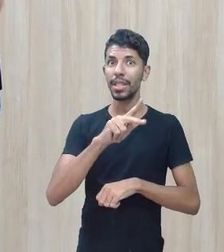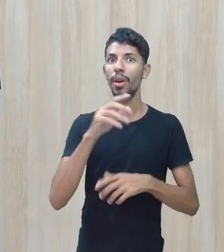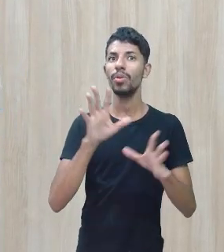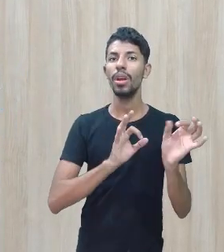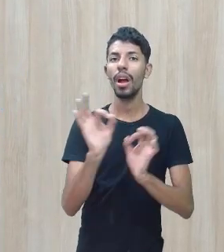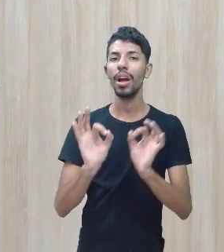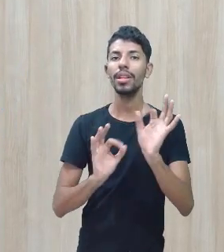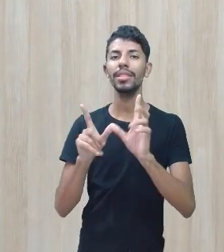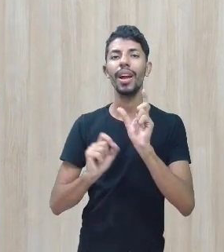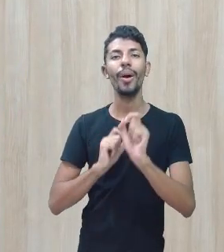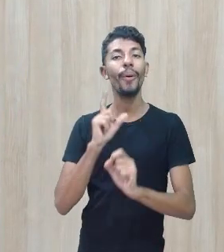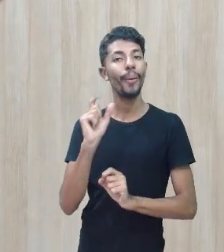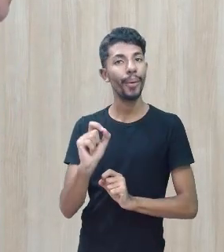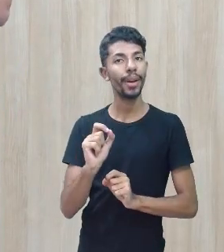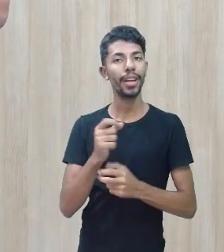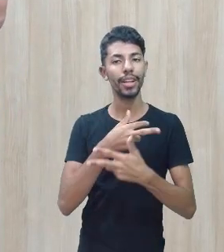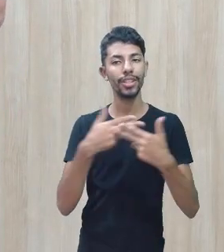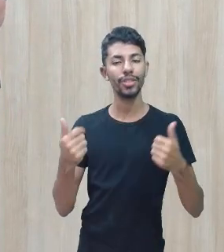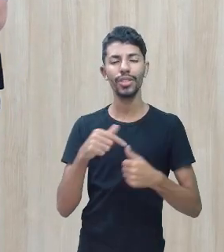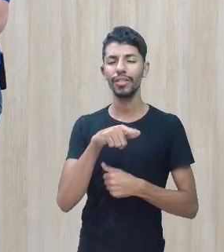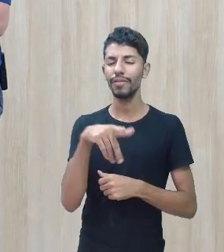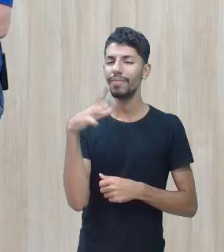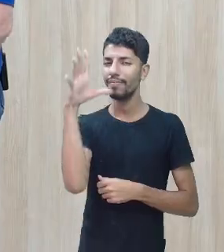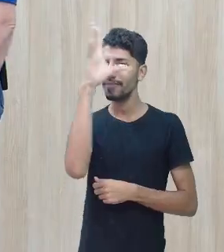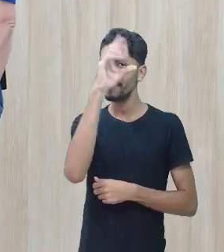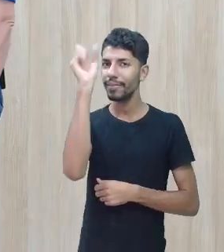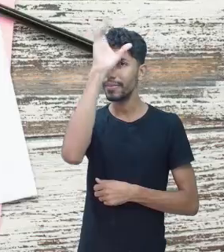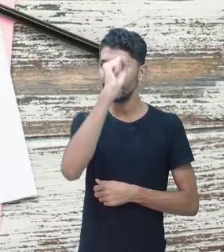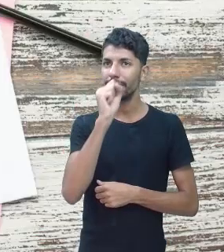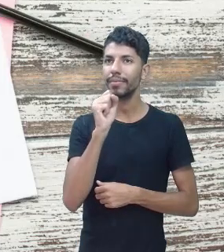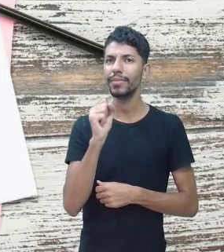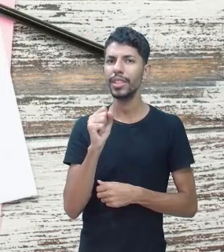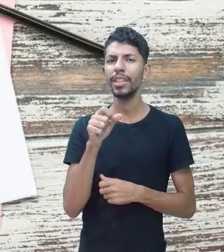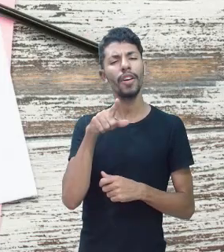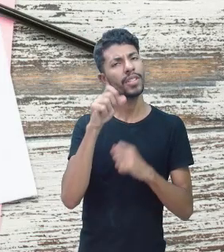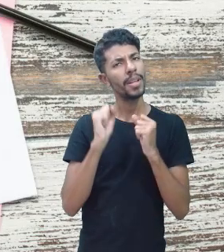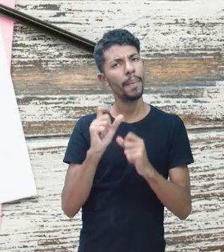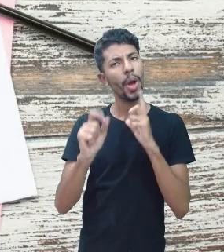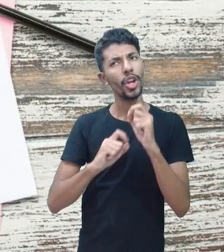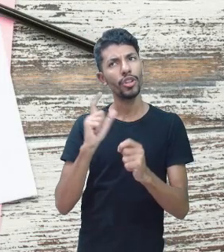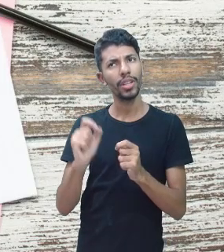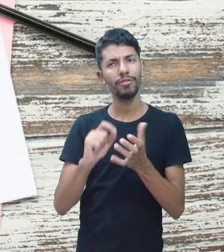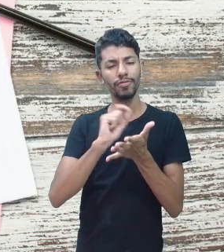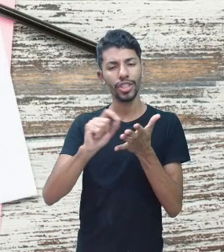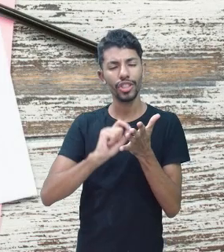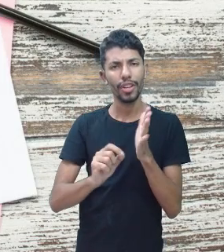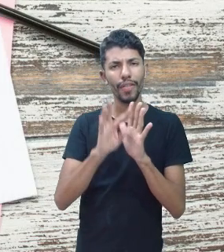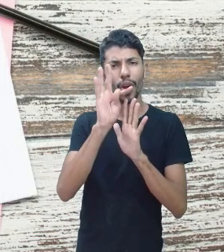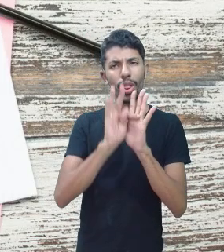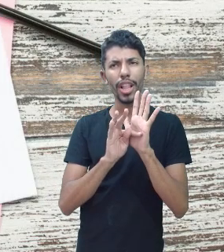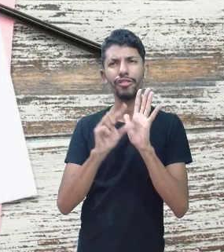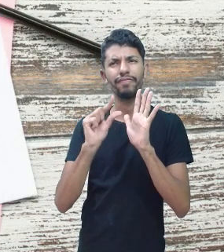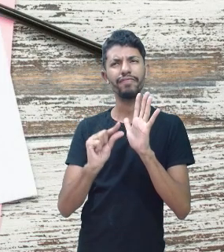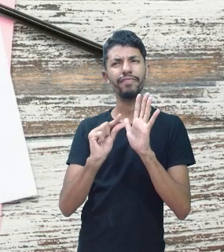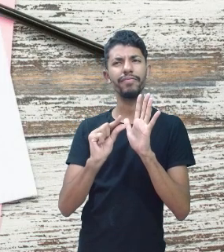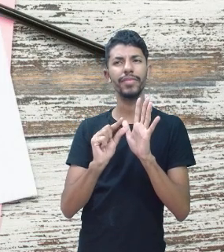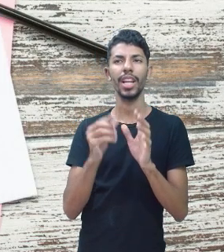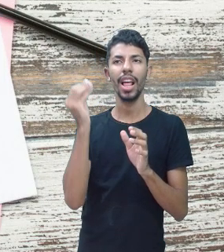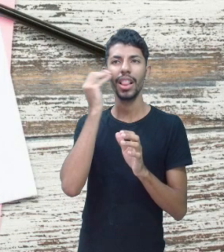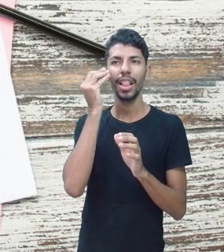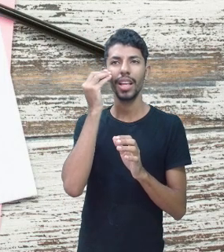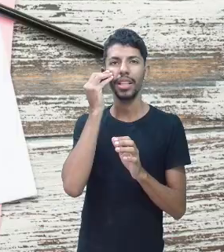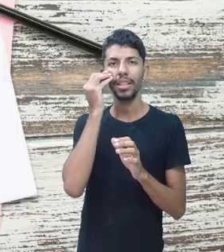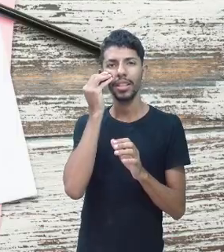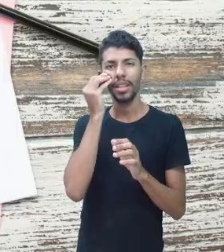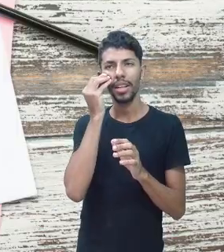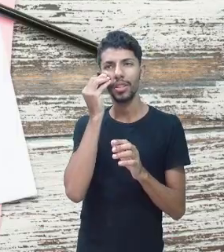preparar aquilo que você aprendeu. Escreve aí um mini texto tentando exercer a coesão e a coerência. Não